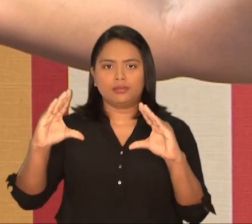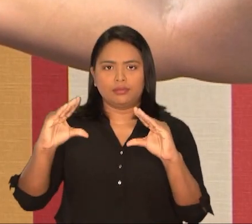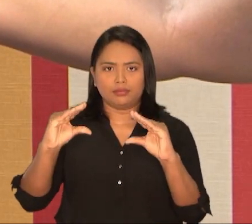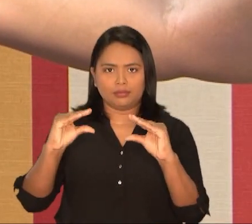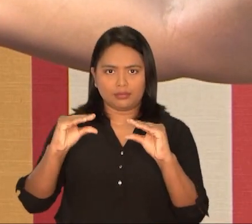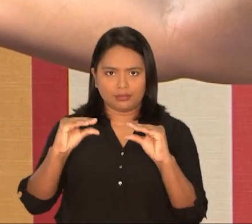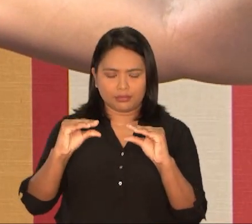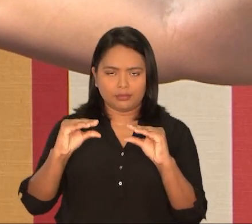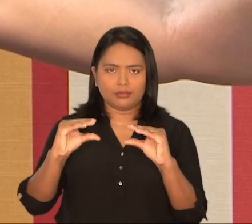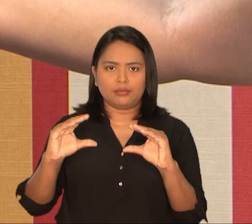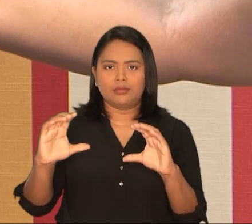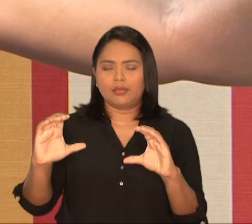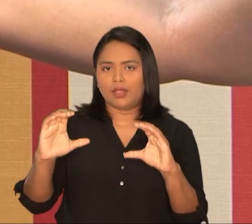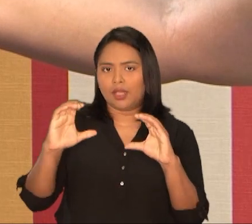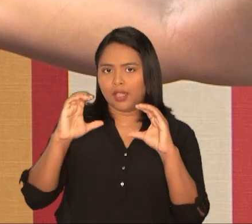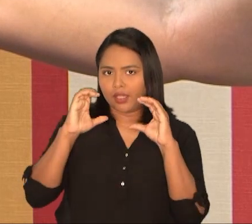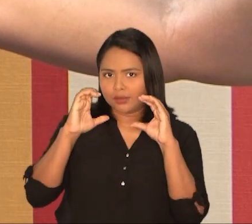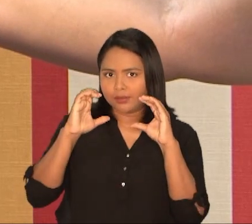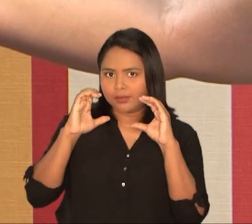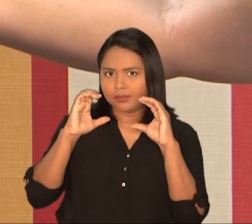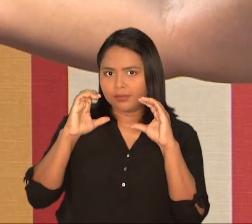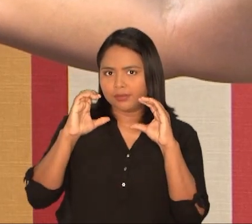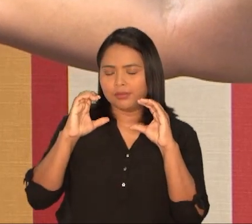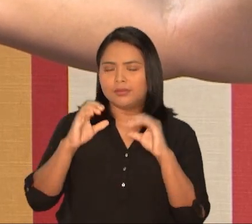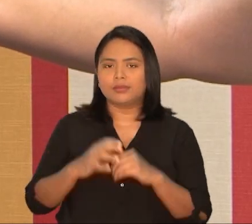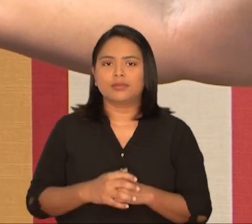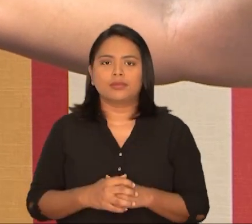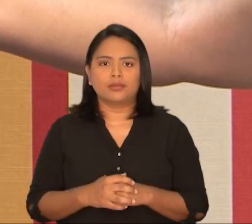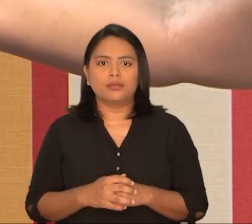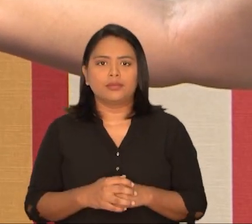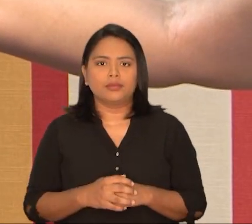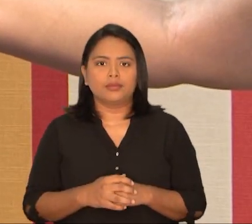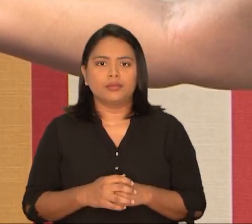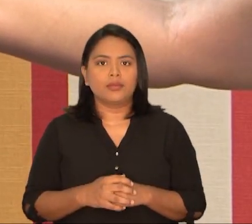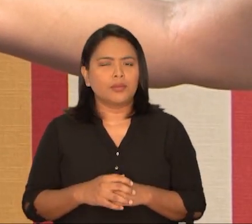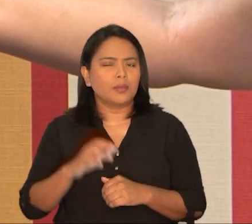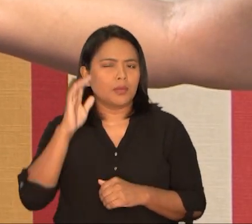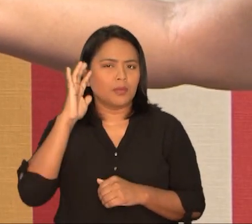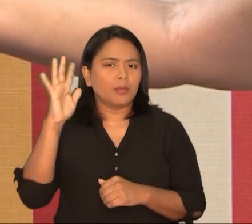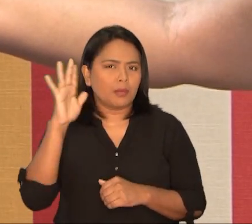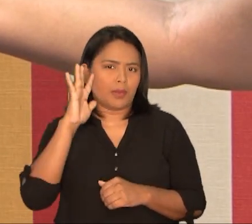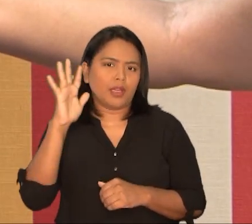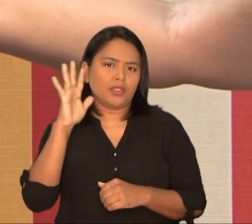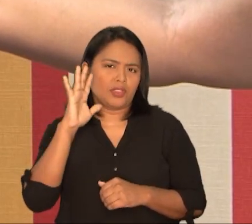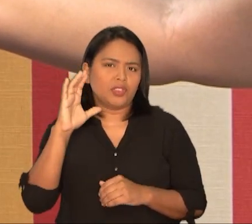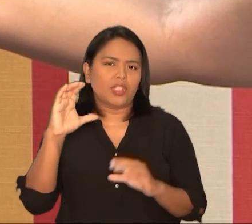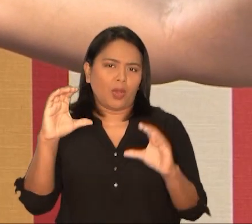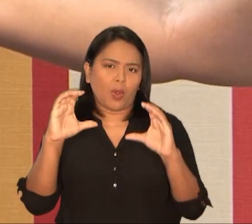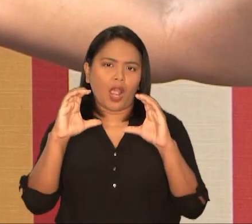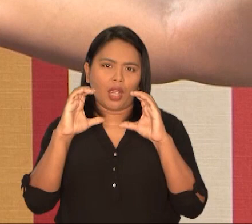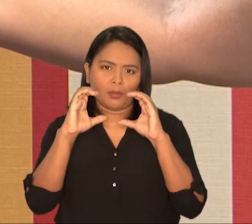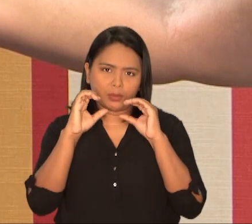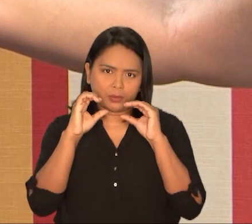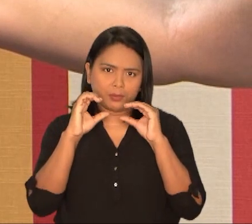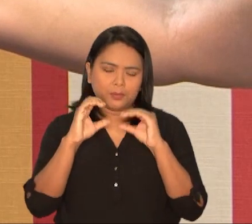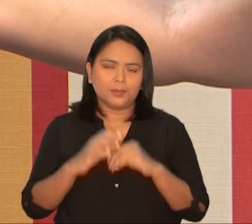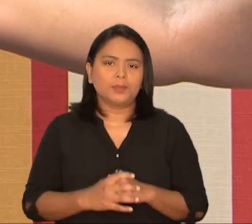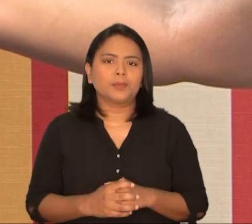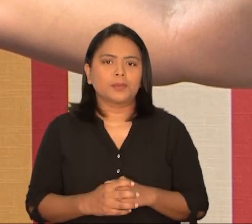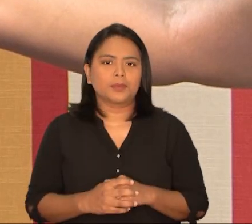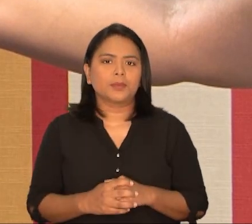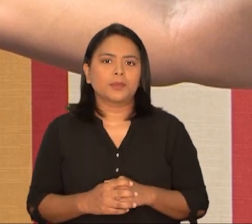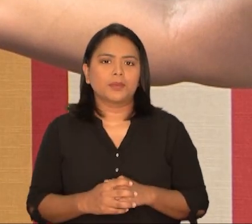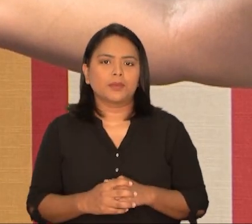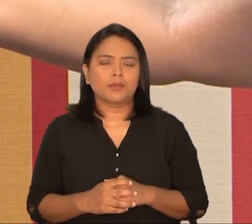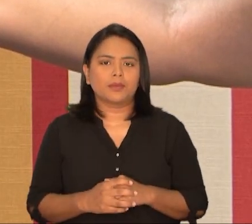aperta o sanduíche, e encaixa o sanduíche na boca de cima para baixo. Imagina aí na sua cabeça comendo um hambúrguer. Então, ó, você aperta e vem